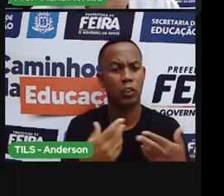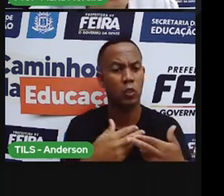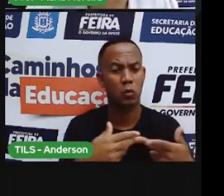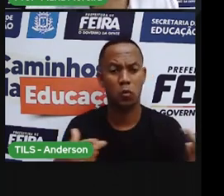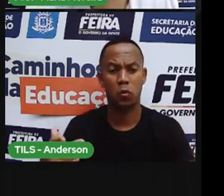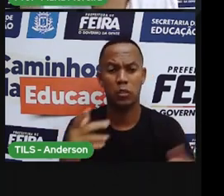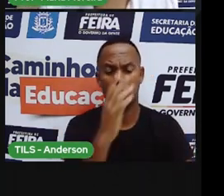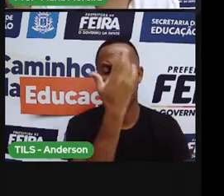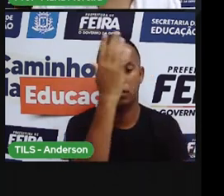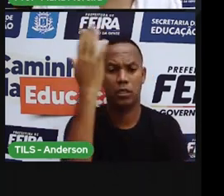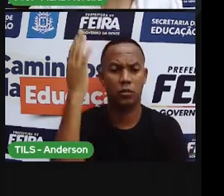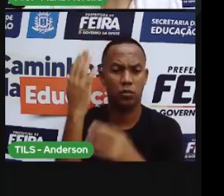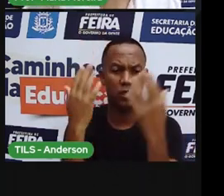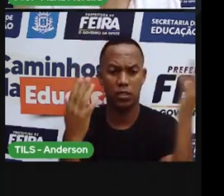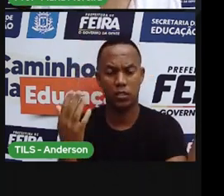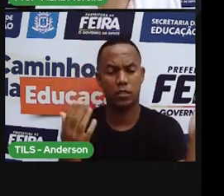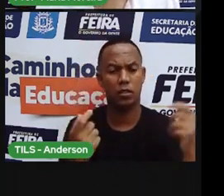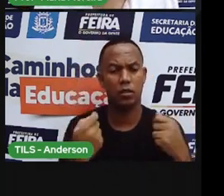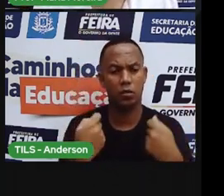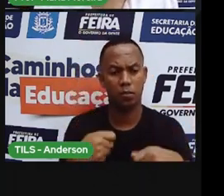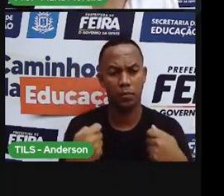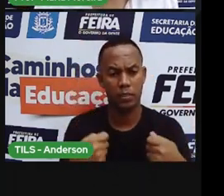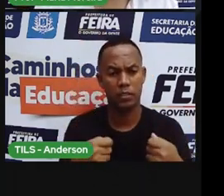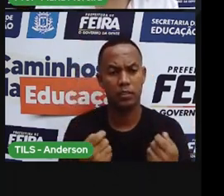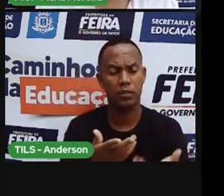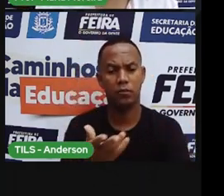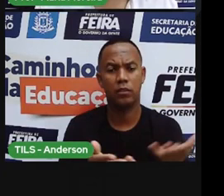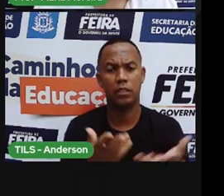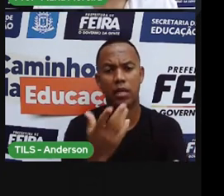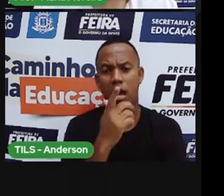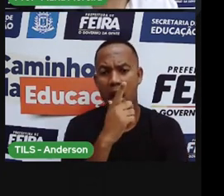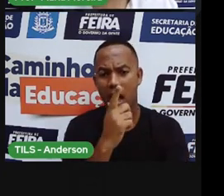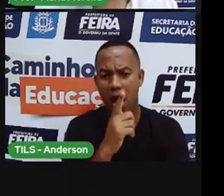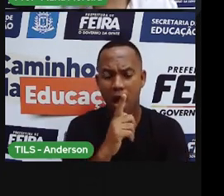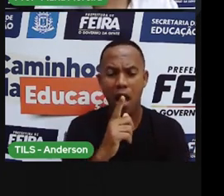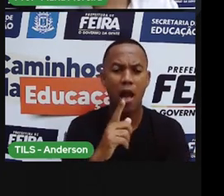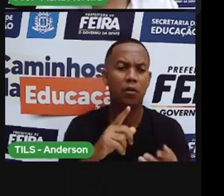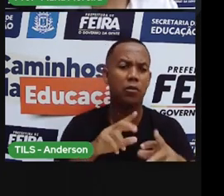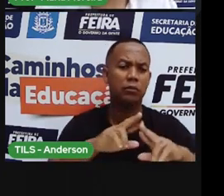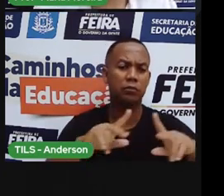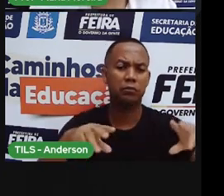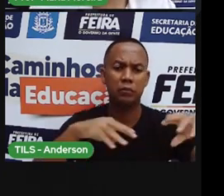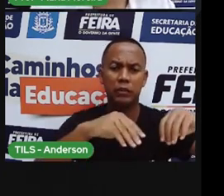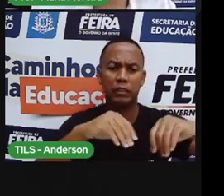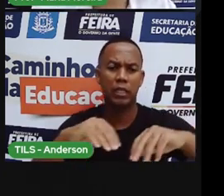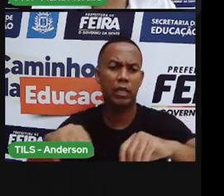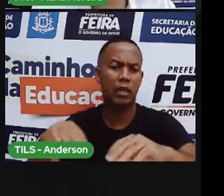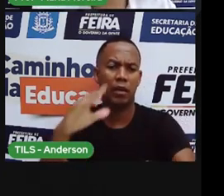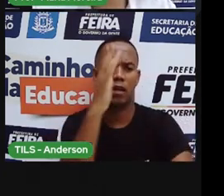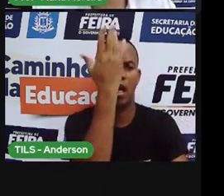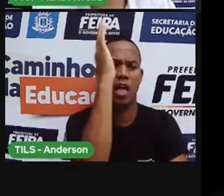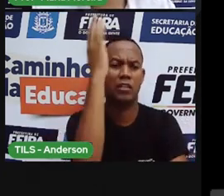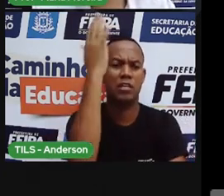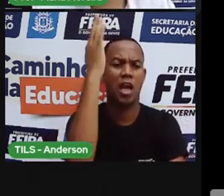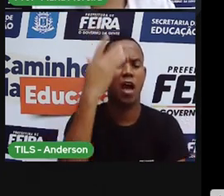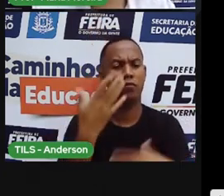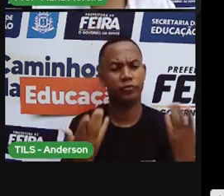isso aí permite que a natureza funcione de uma forma organizada e que todos se mantenham vivos, certo?